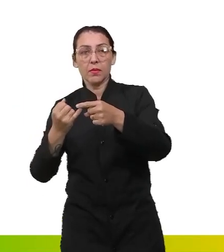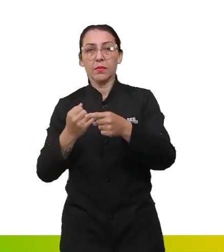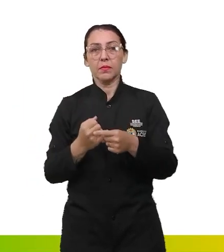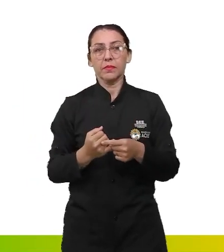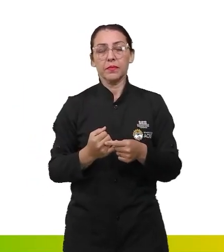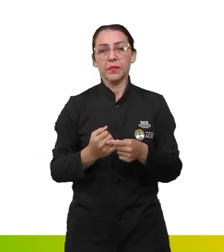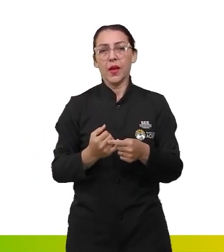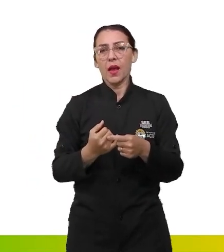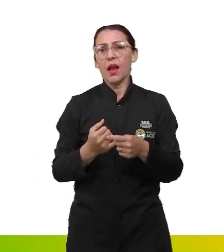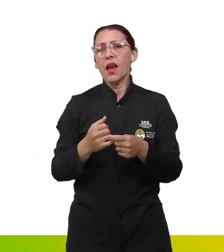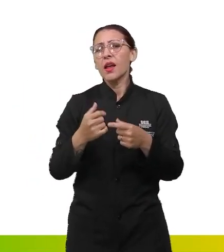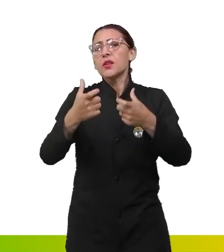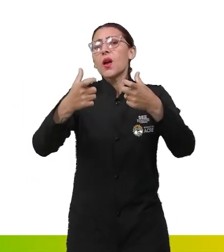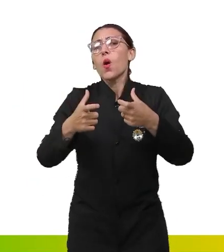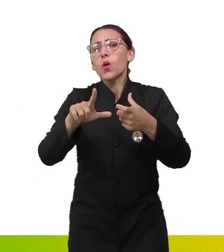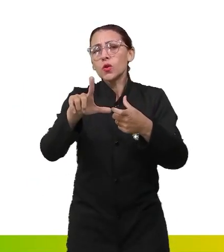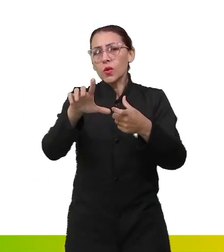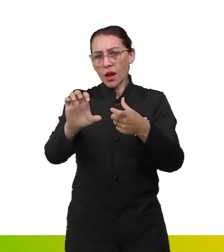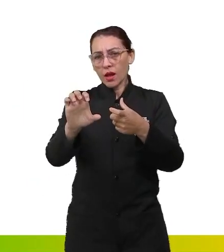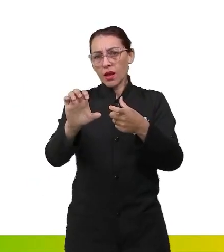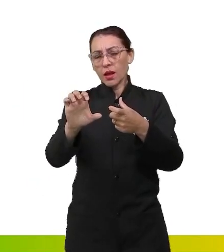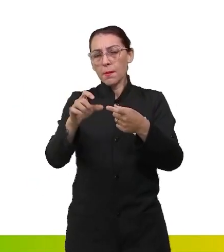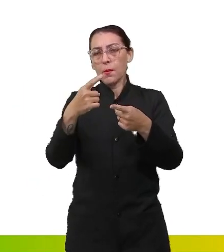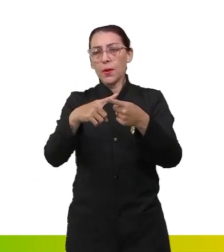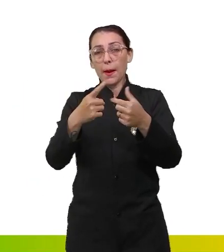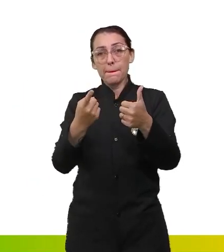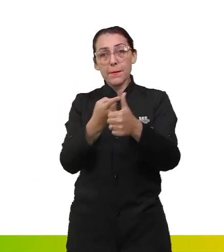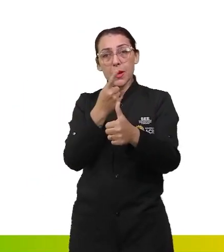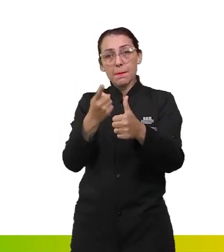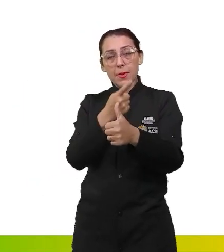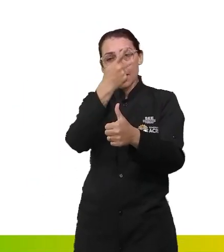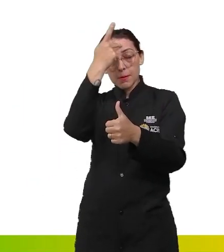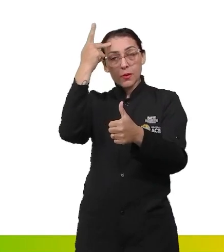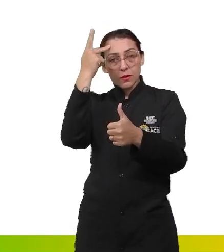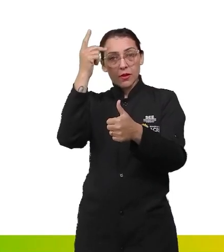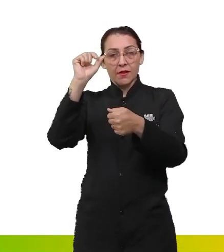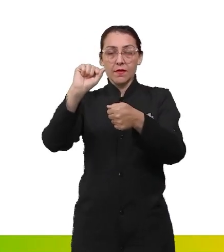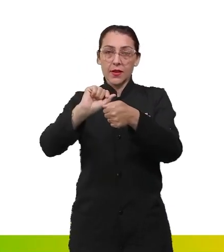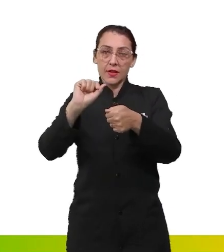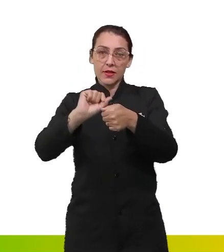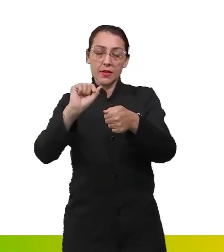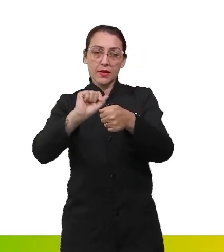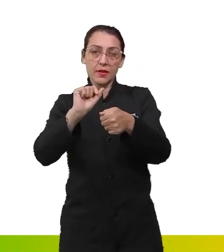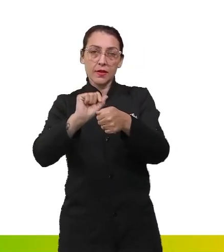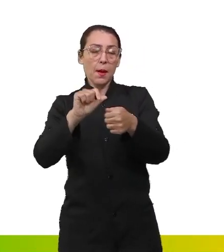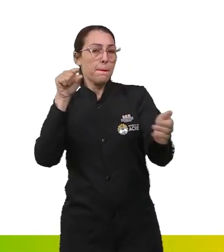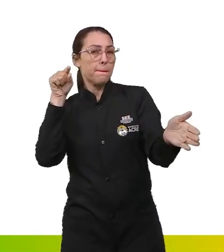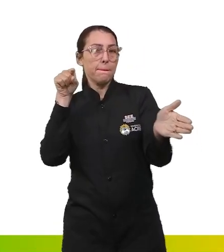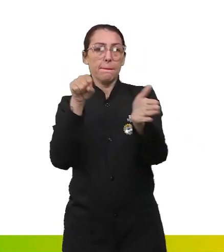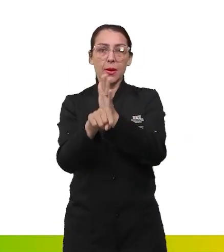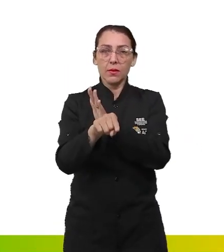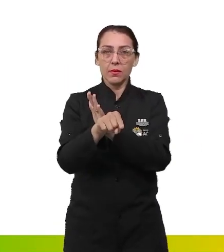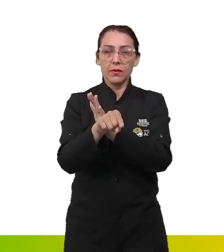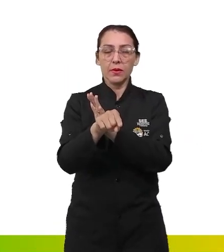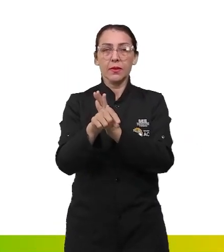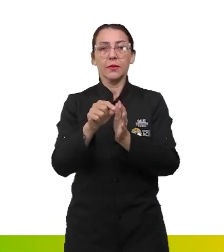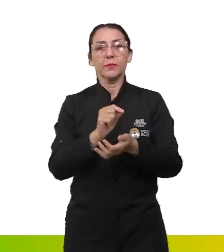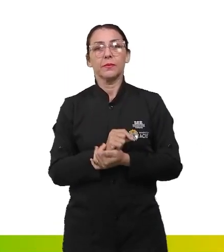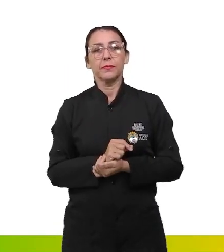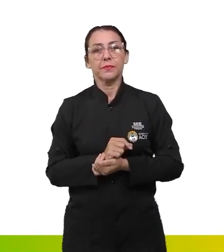Professor, de onde saiu le? Porque é a primeira pessoa que está fazendo a pergunta,